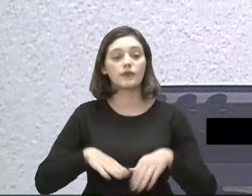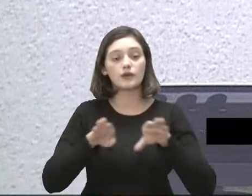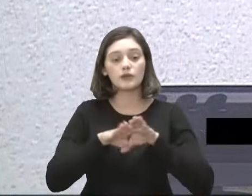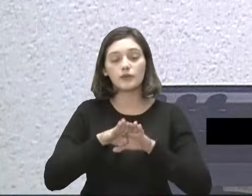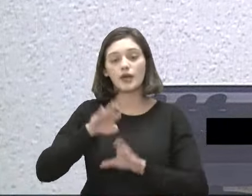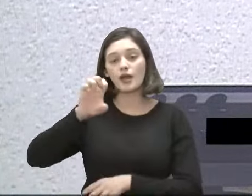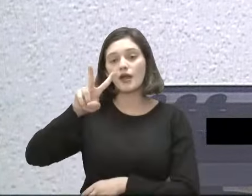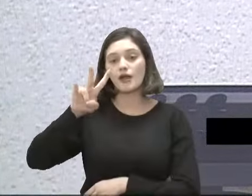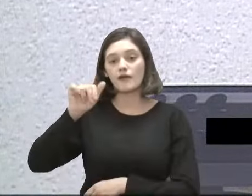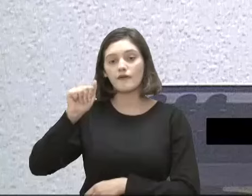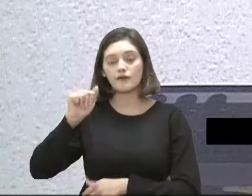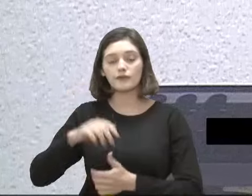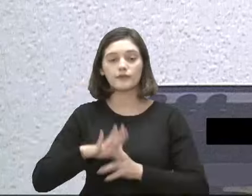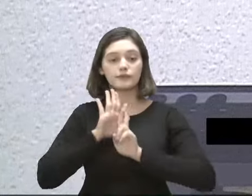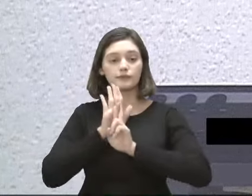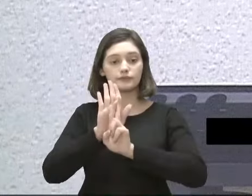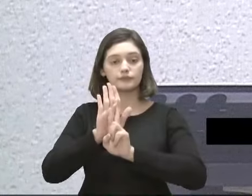Bene,